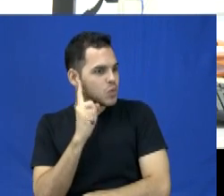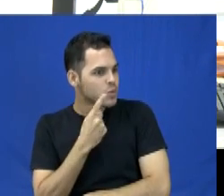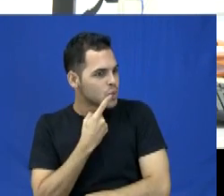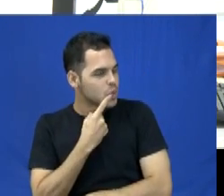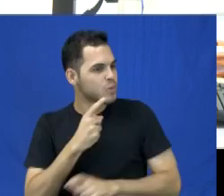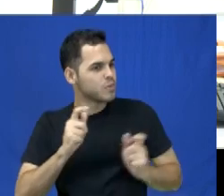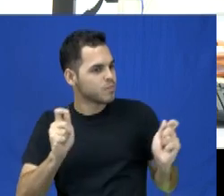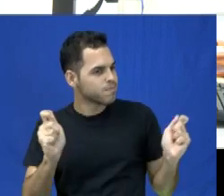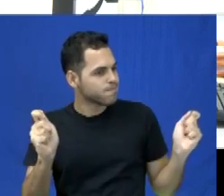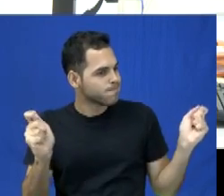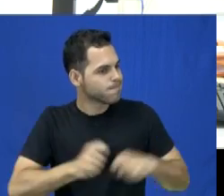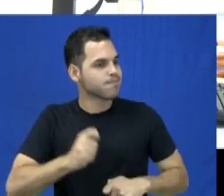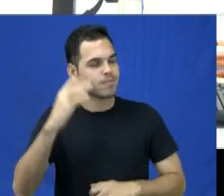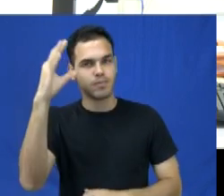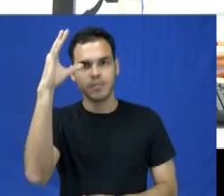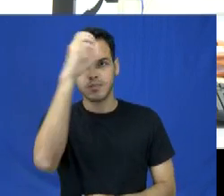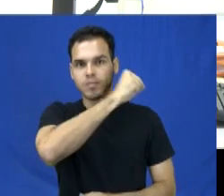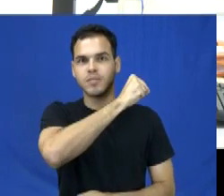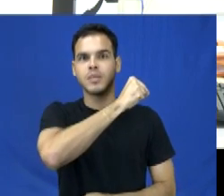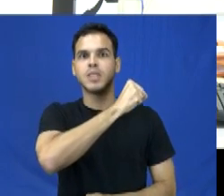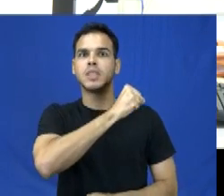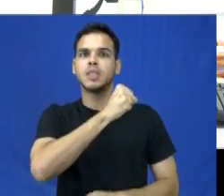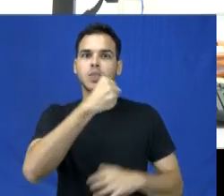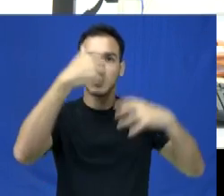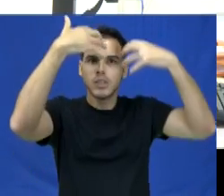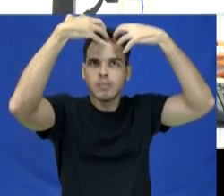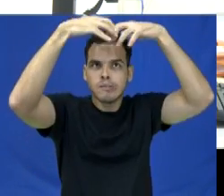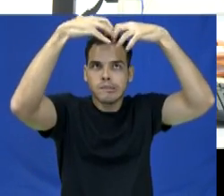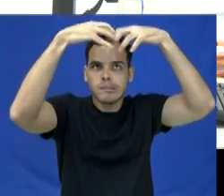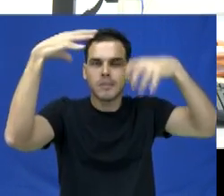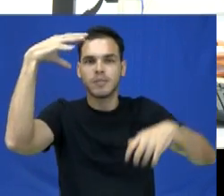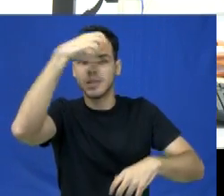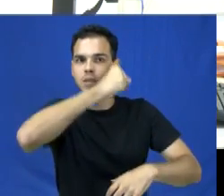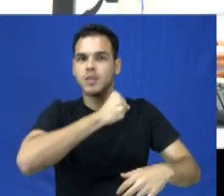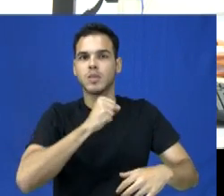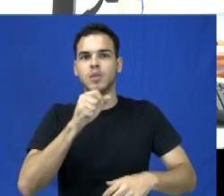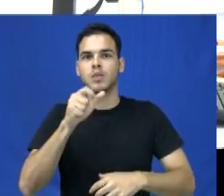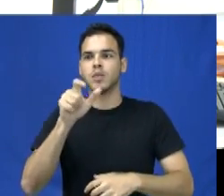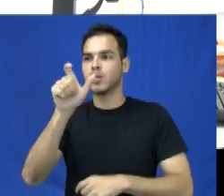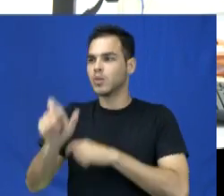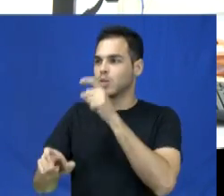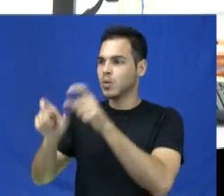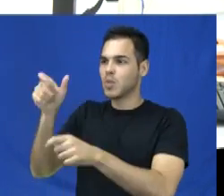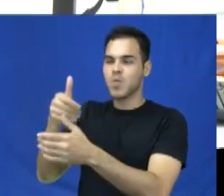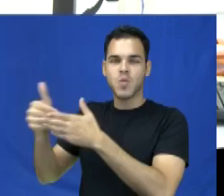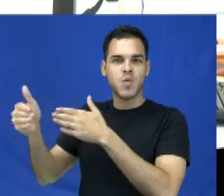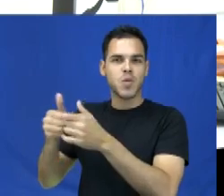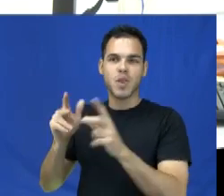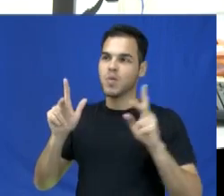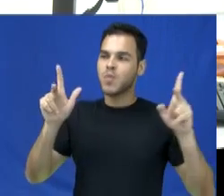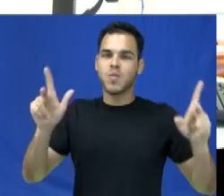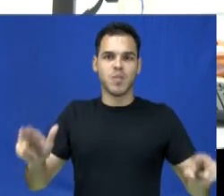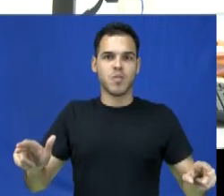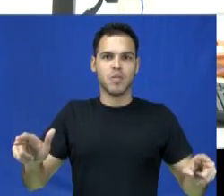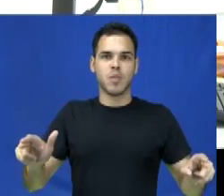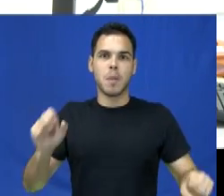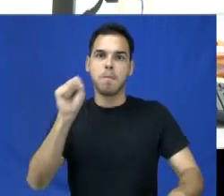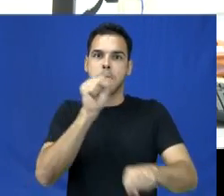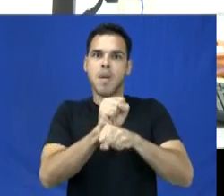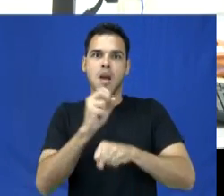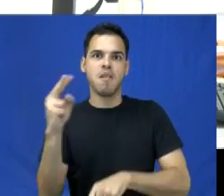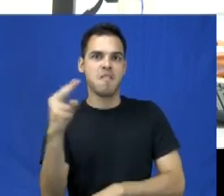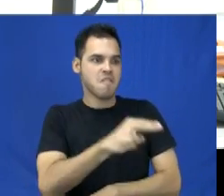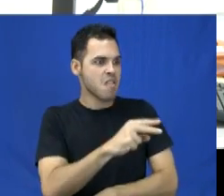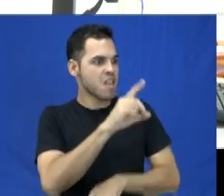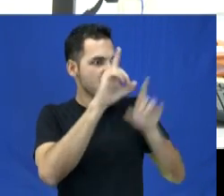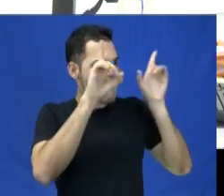indivíduo capaz de aprender cognitivamente como qualquer indivíduo. Deixar de ver o aluno surdo como um